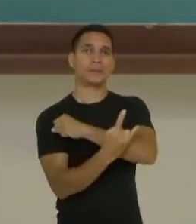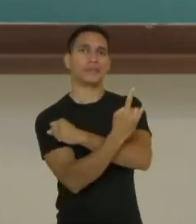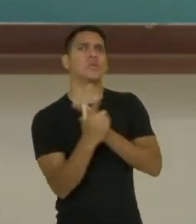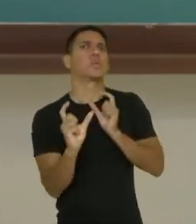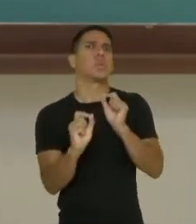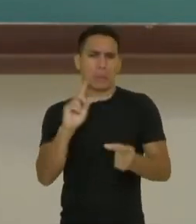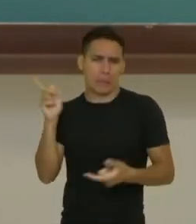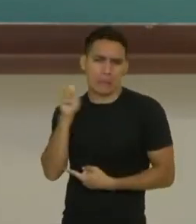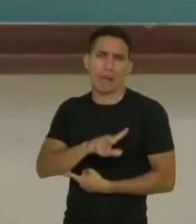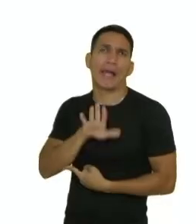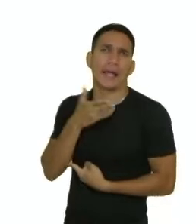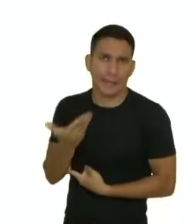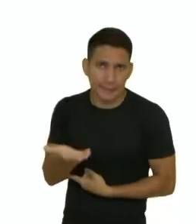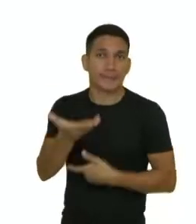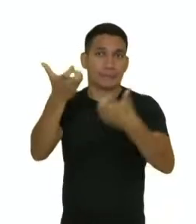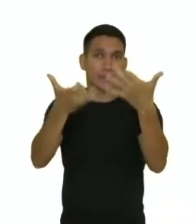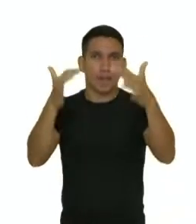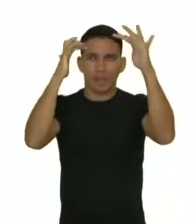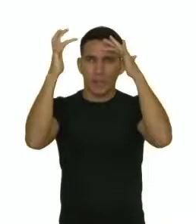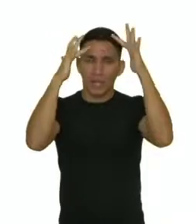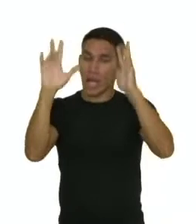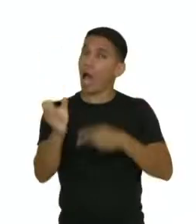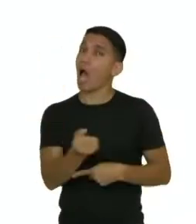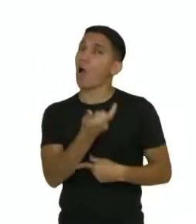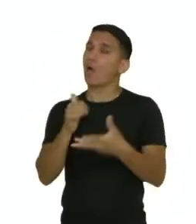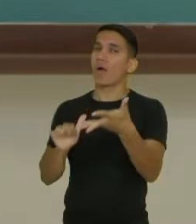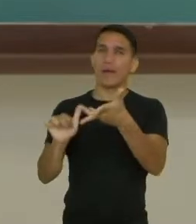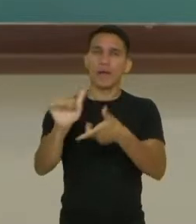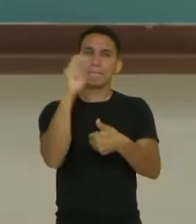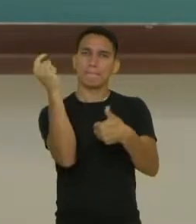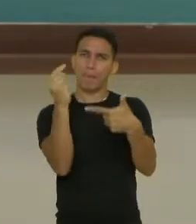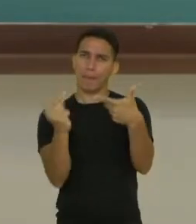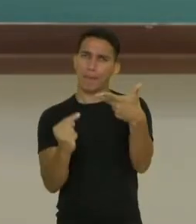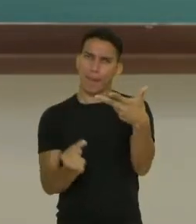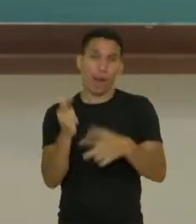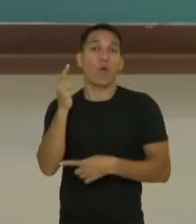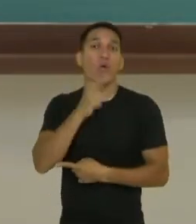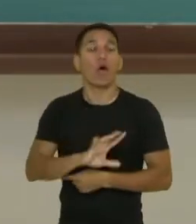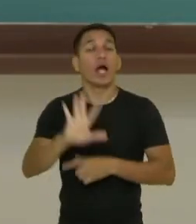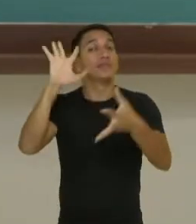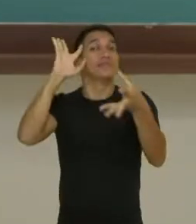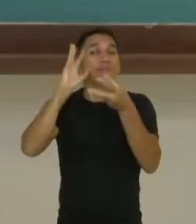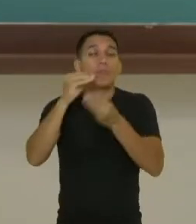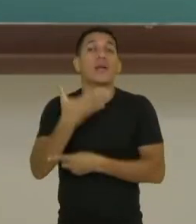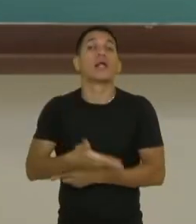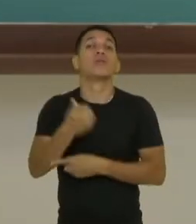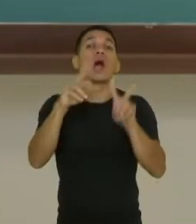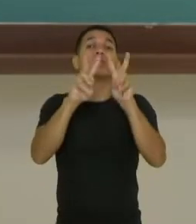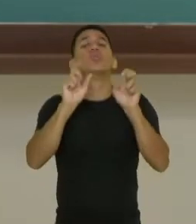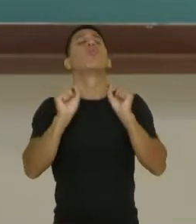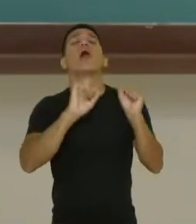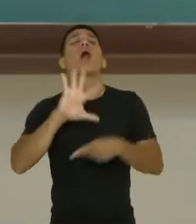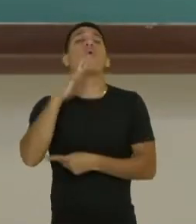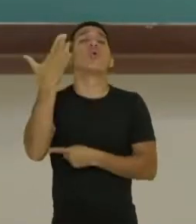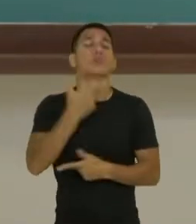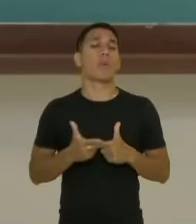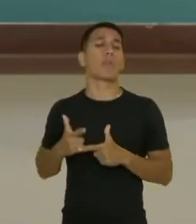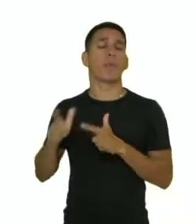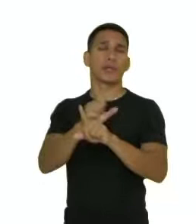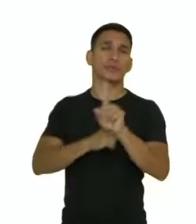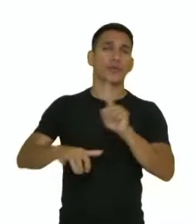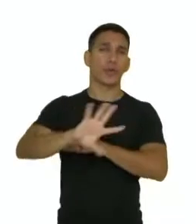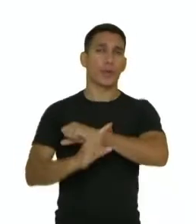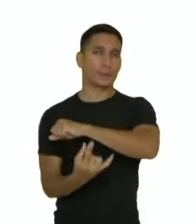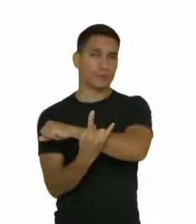seja atingido, nós temos que pensar em alguns elementos para dar esse entendimento dos problemas sociais urbanos.